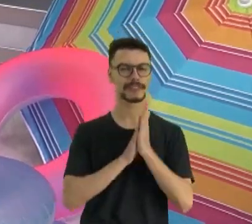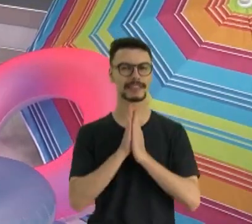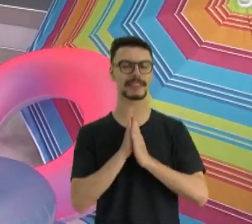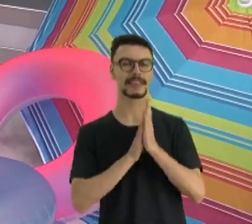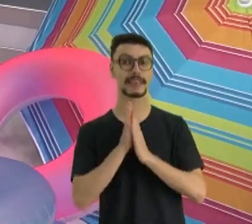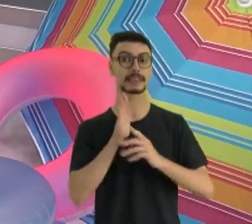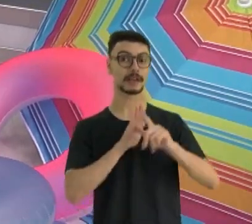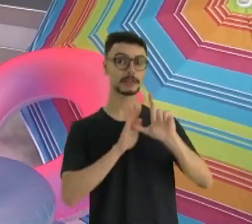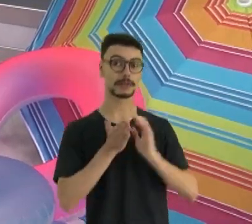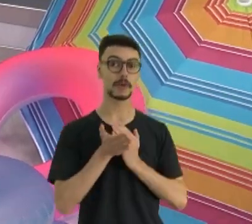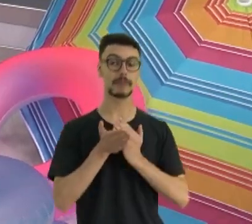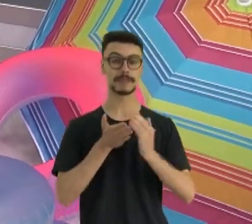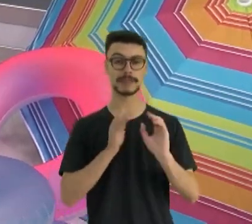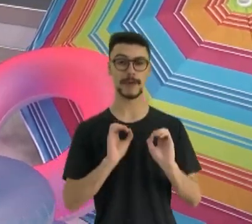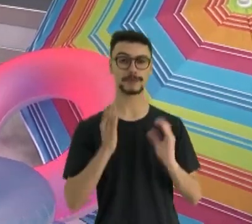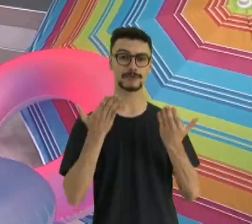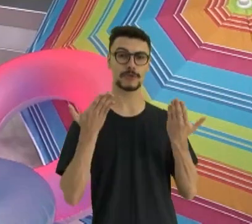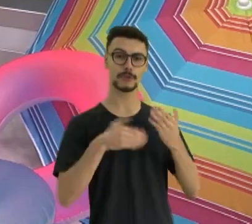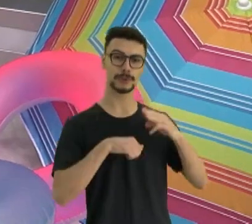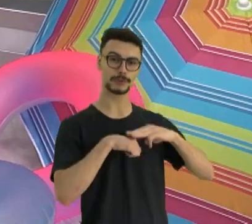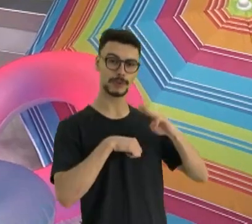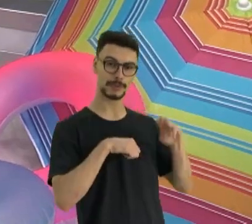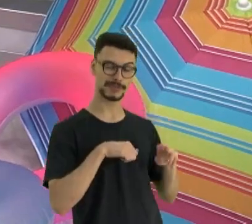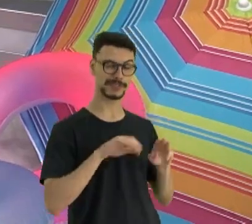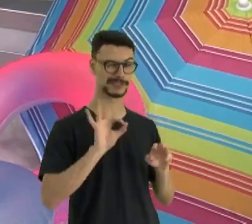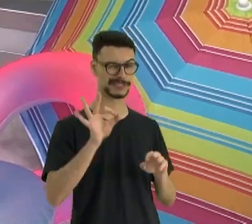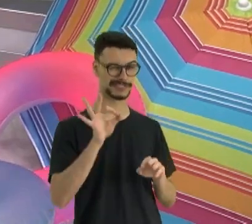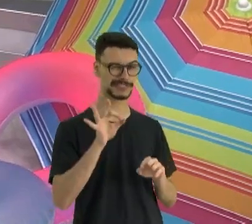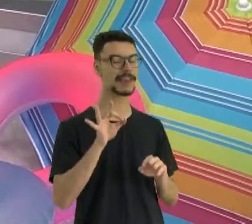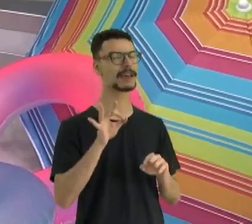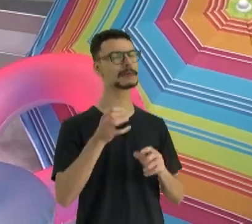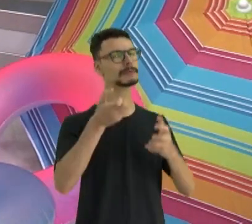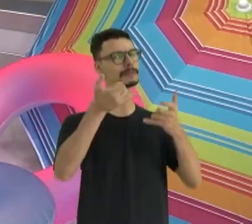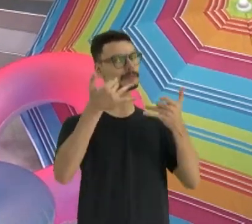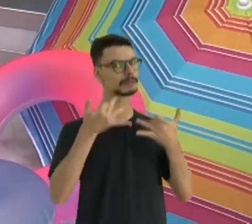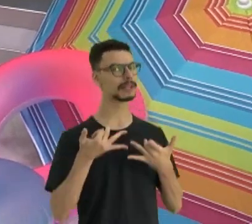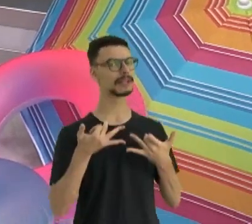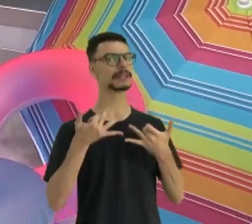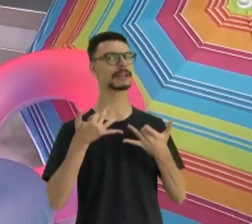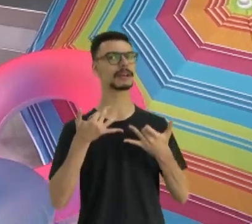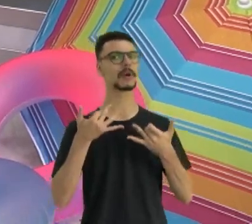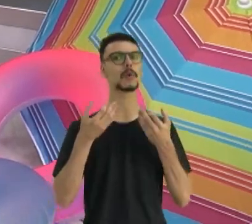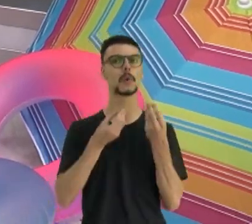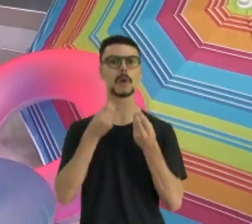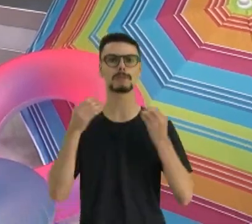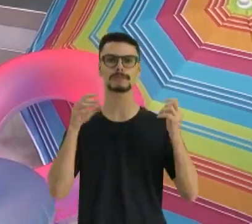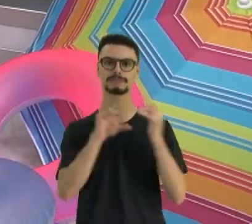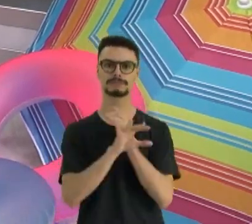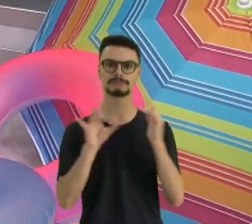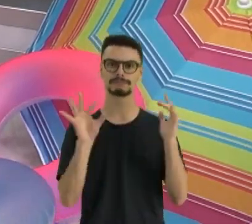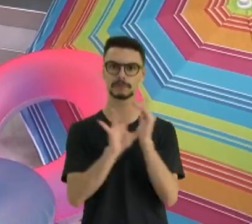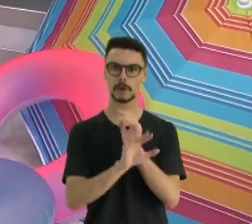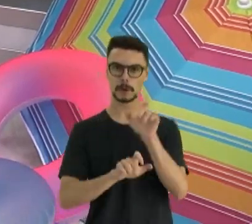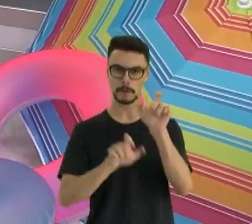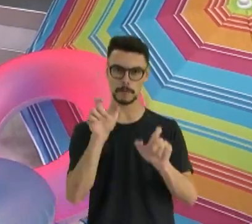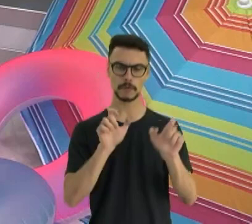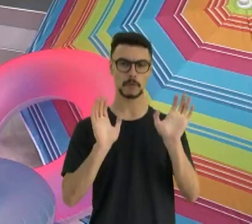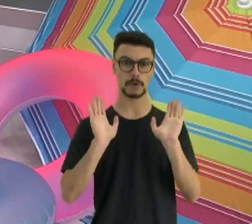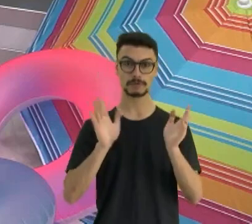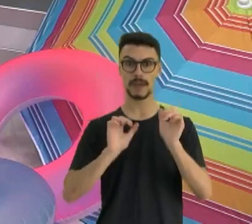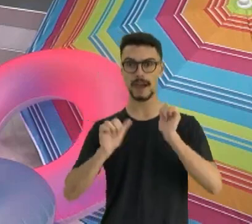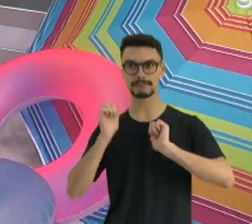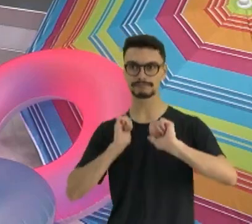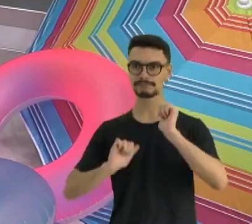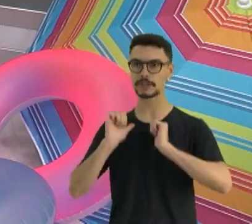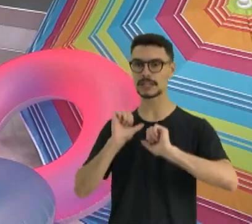antes do show de Jorge e Matheus, né, Alisson? Me conte, muita muvuca por aí? Já tem muita gente aguardando